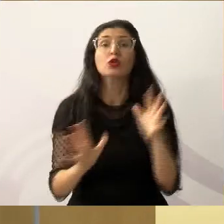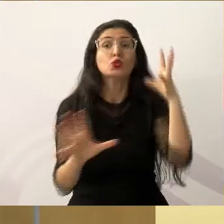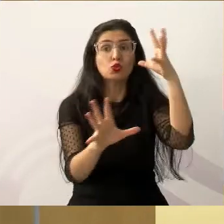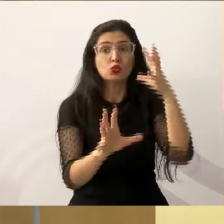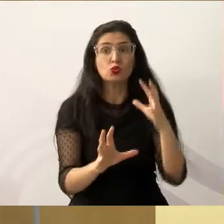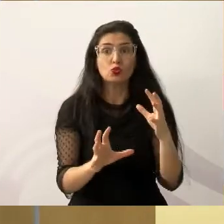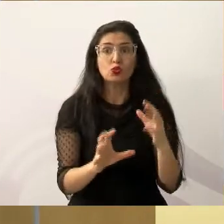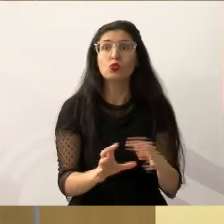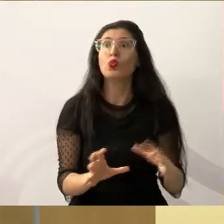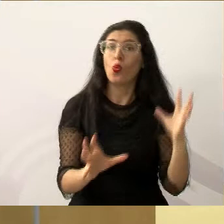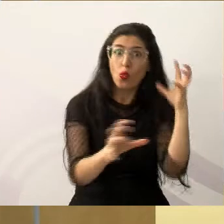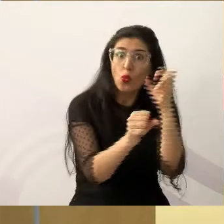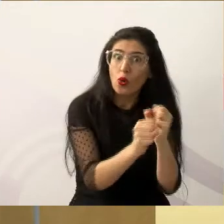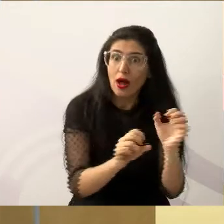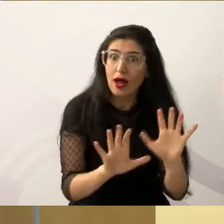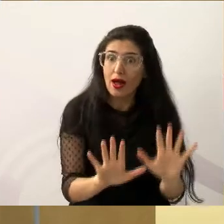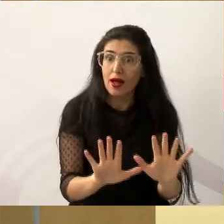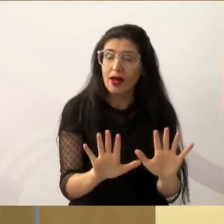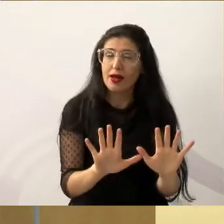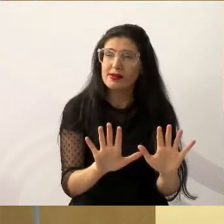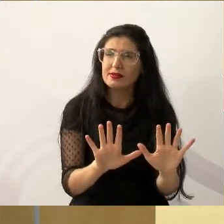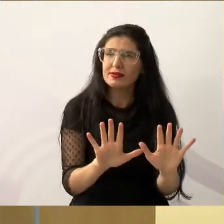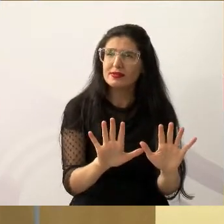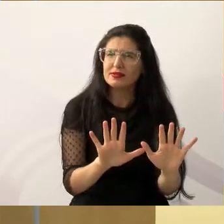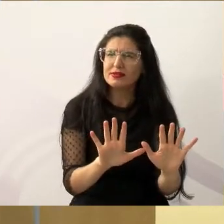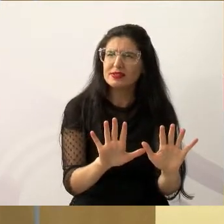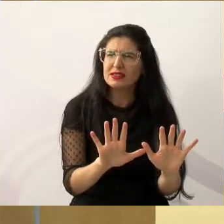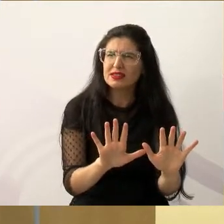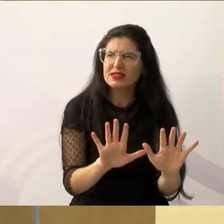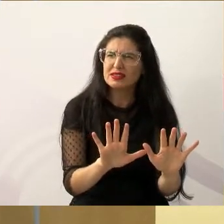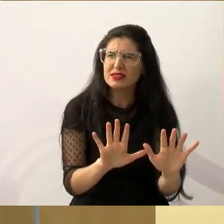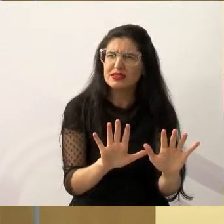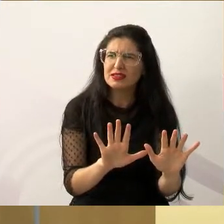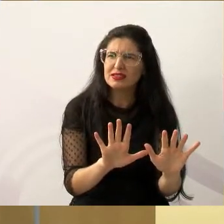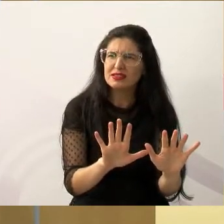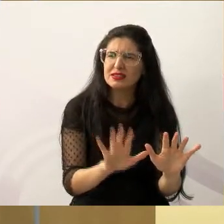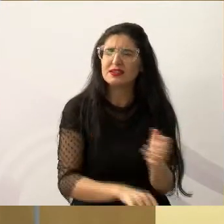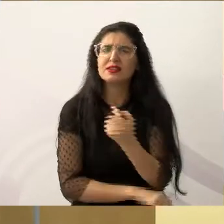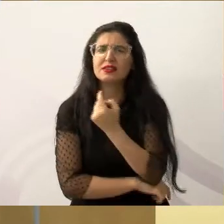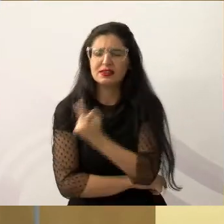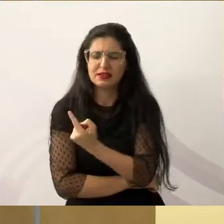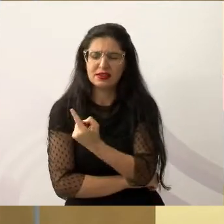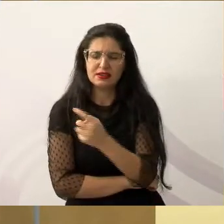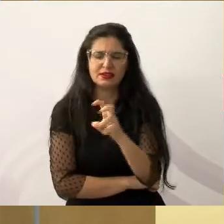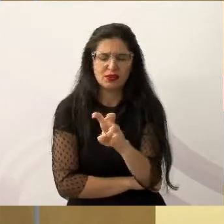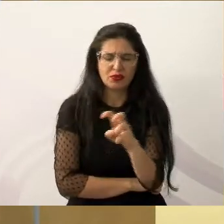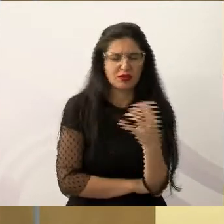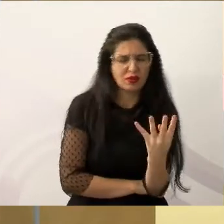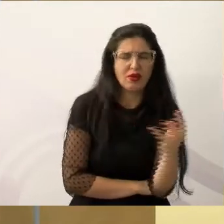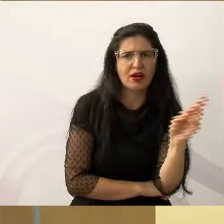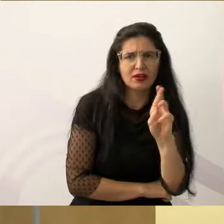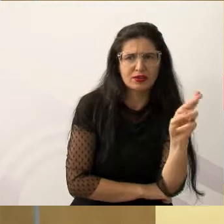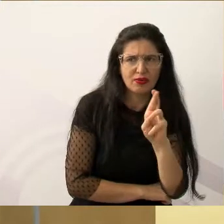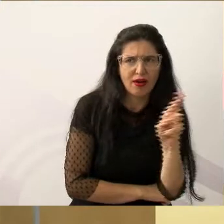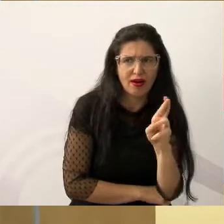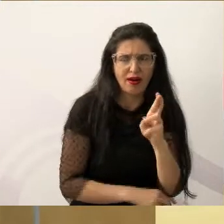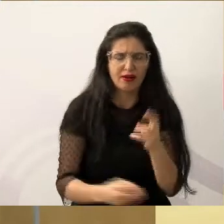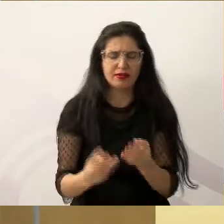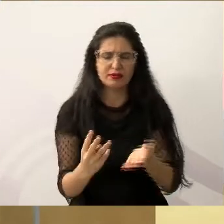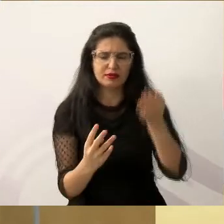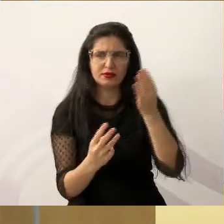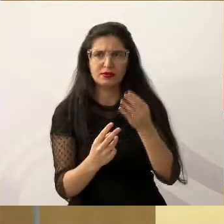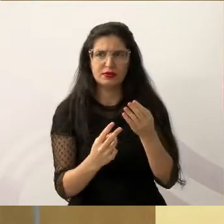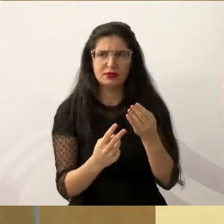R$154. Parabéns ao prefeito por cuidar, ter essa iniciativa de cuidar de quem mais precisa e